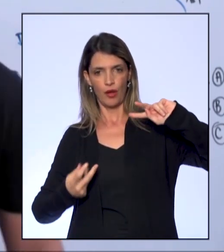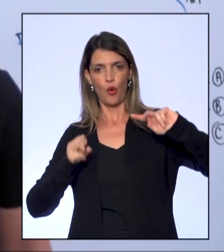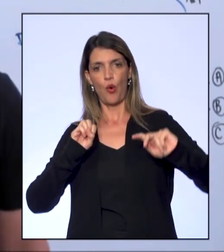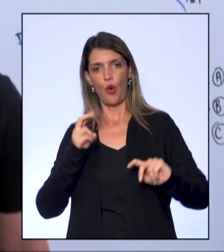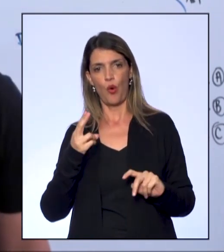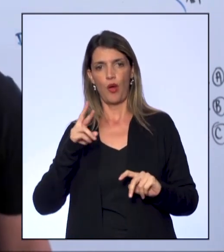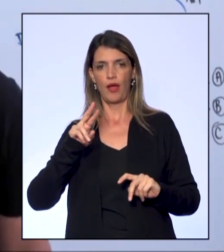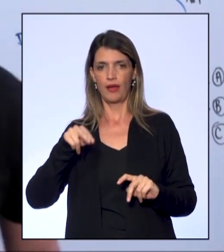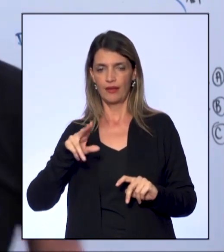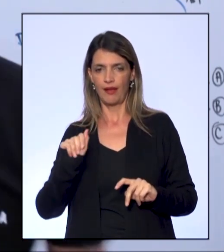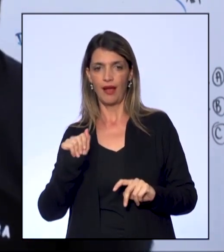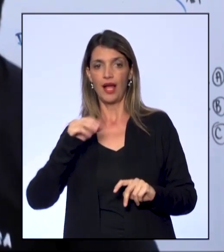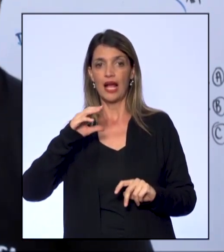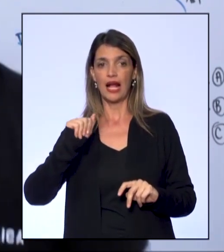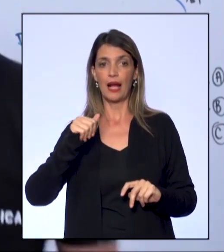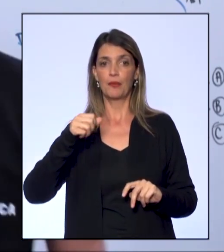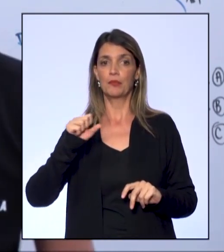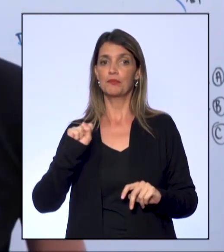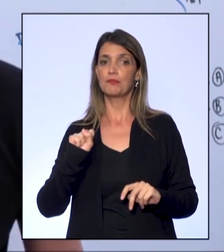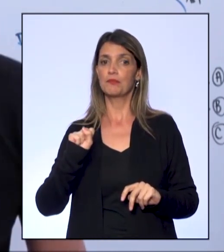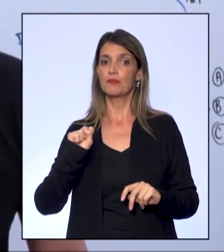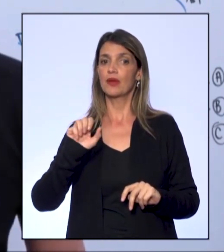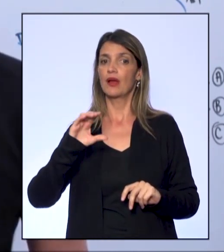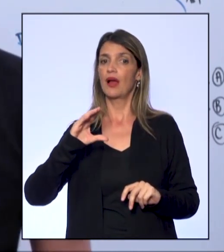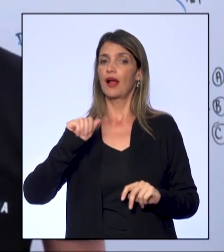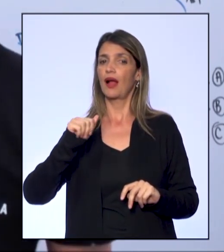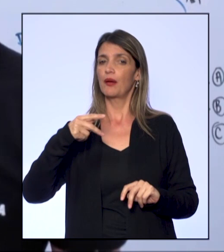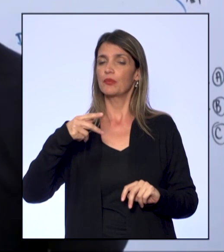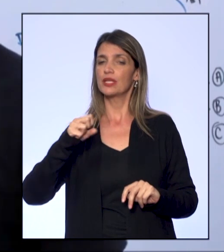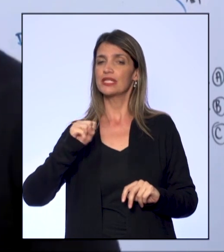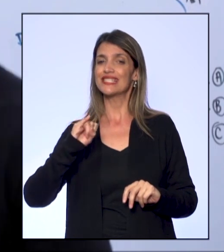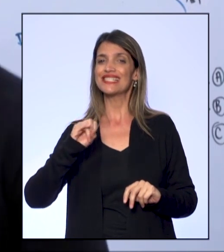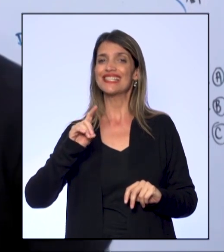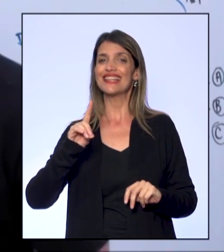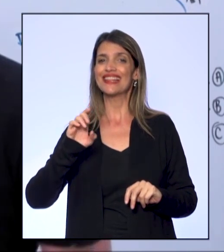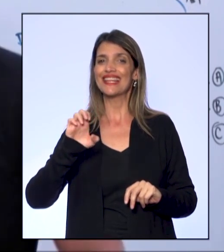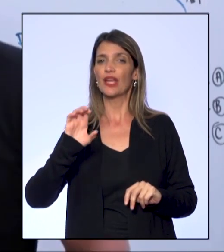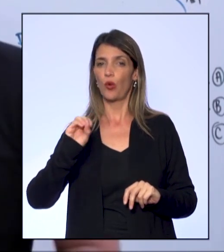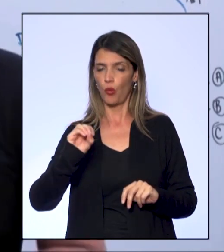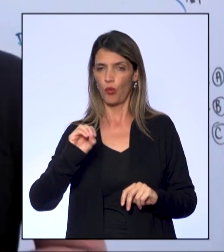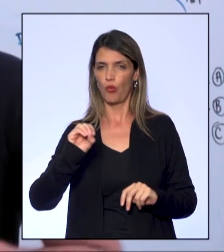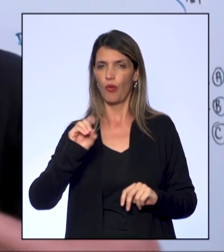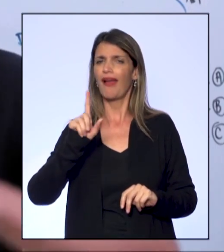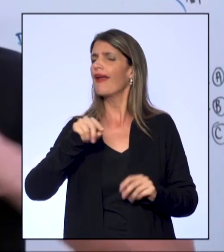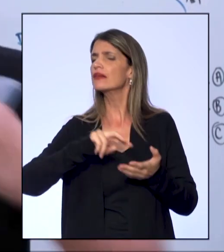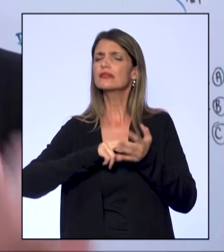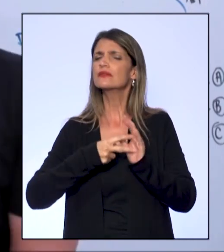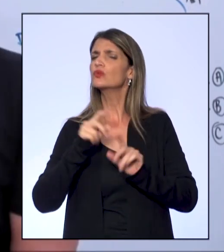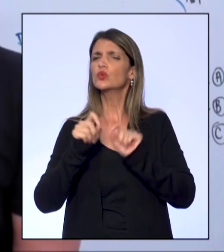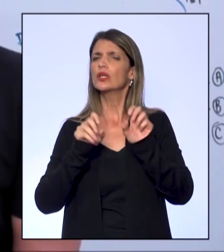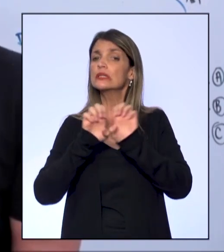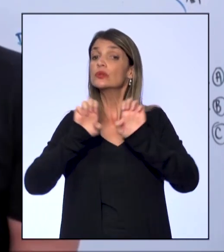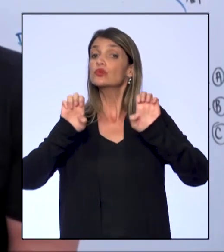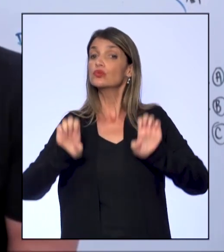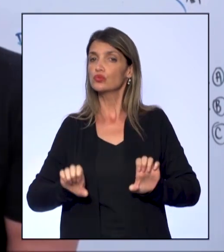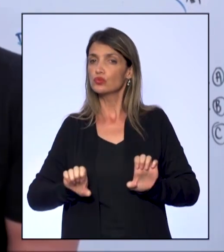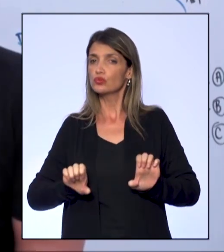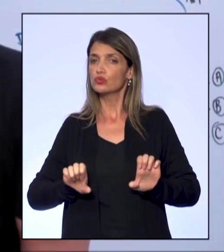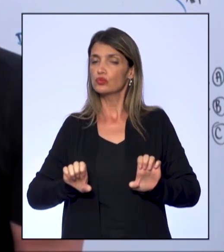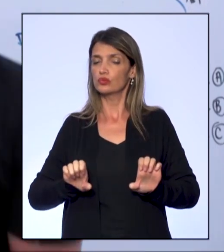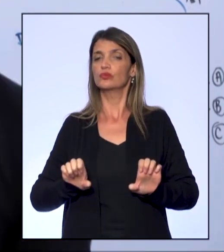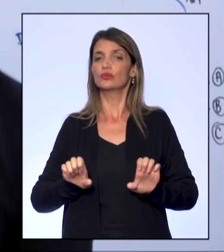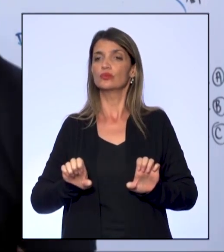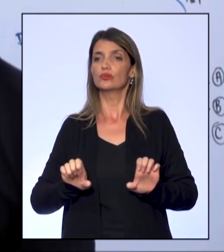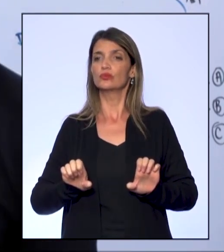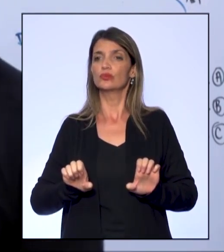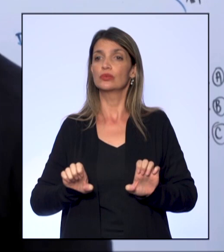Capsídio. Repete do outro lado aí comigo. Capsídio. O capsídio é como se fosse uma estrutura, uma carapaça,